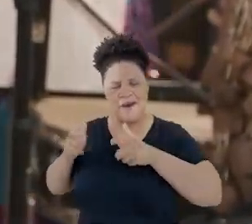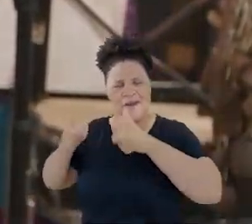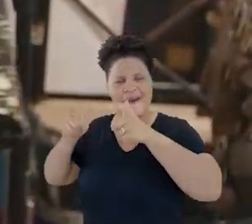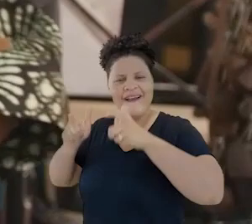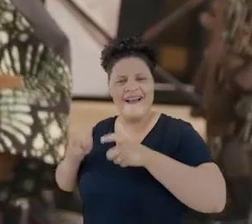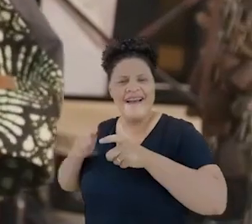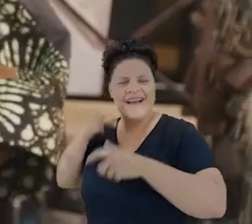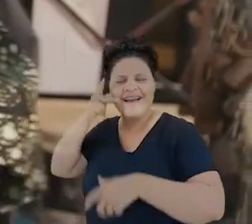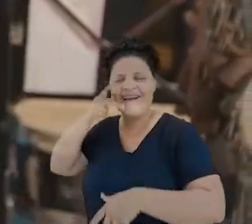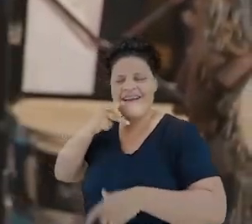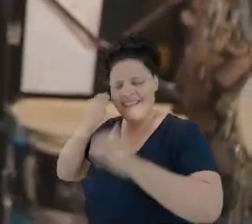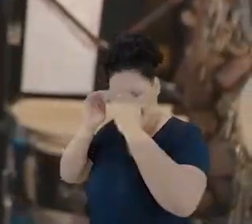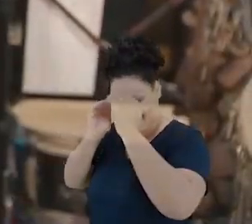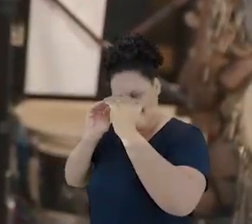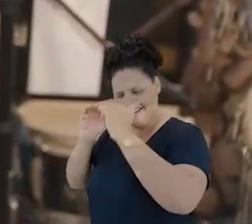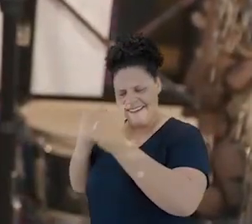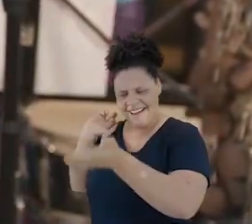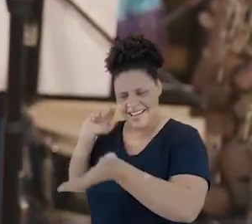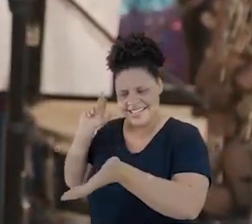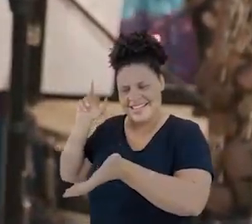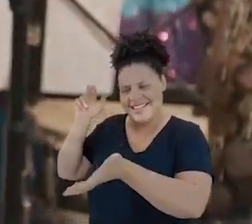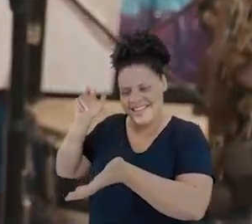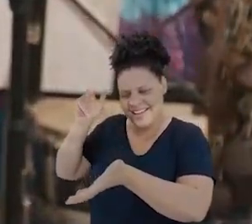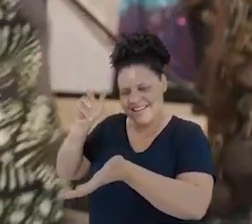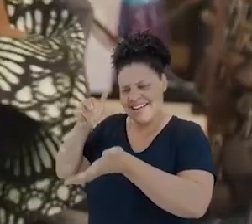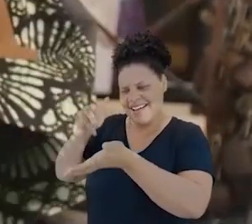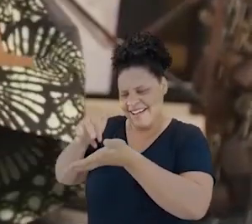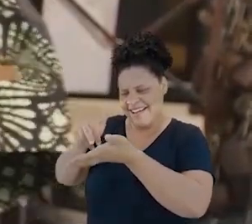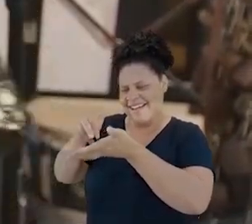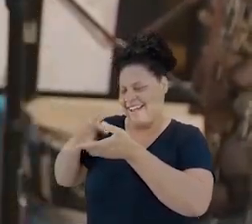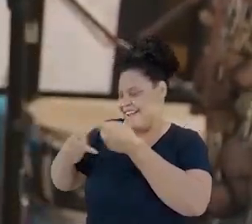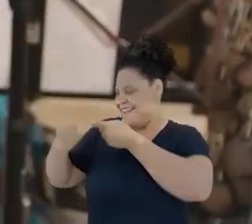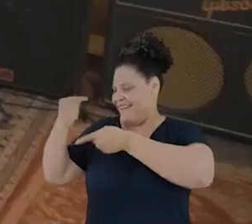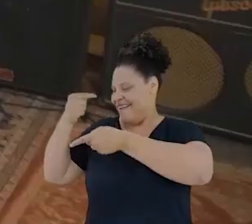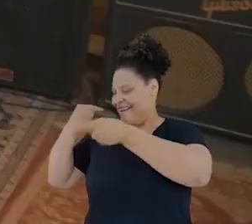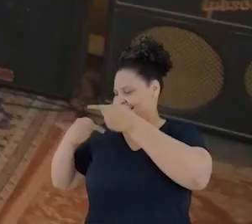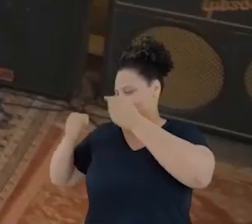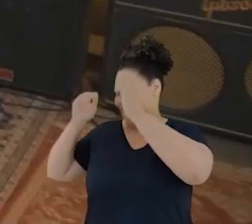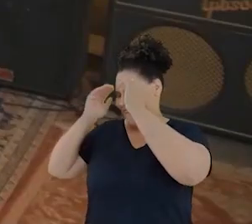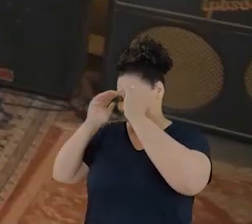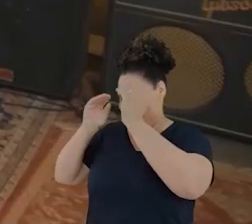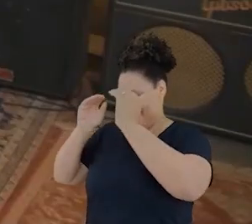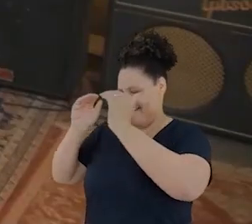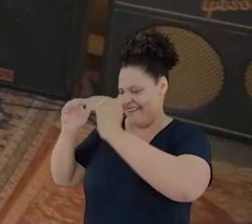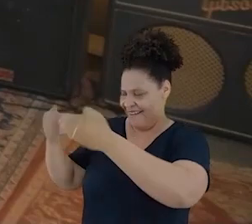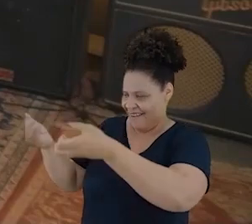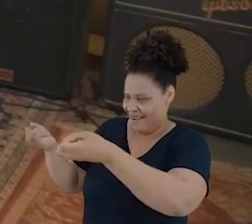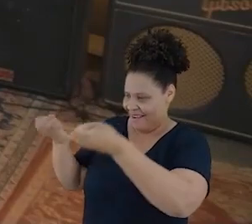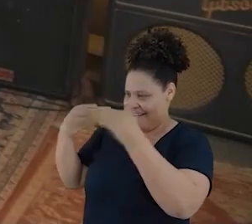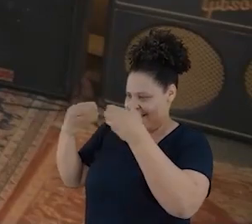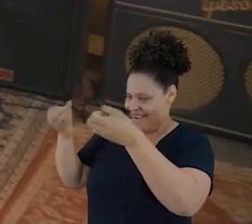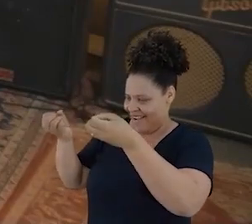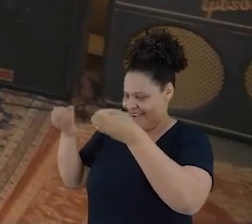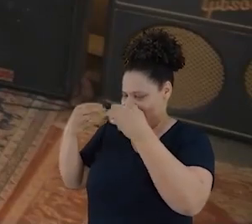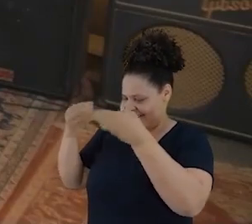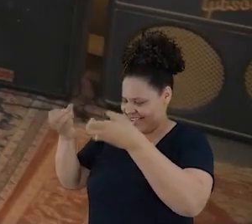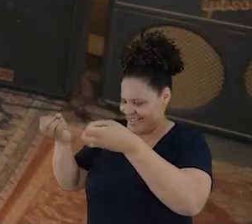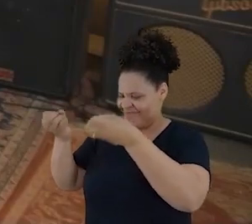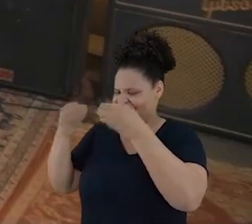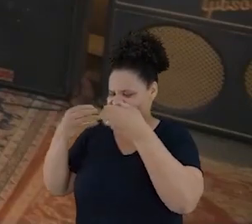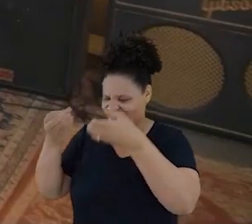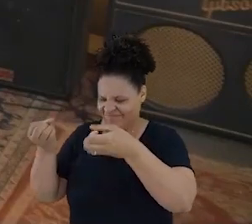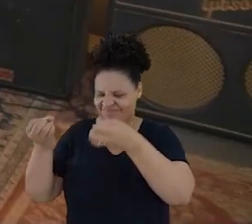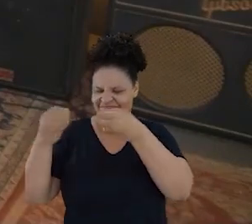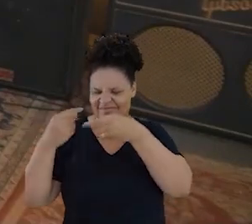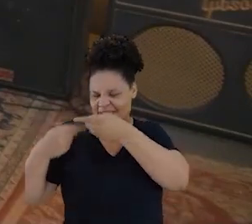Respeito os meus ancestrais que vivem forte e andam junto pra me ensinar. O povo antigo carrego comigo, que